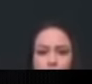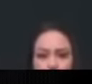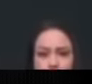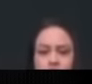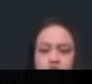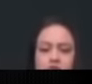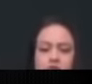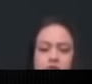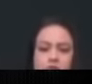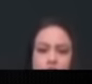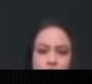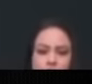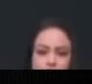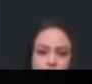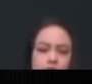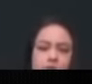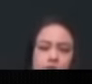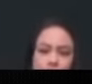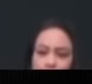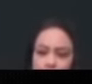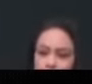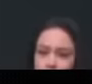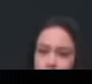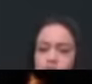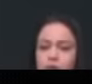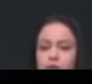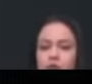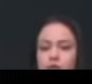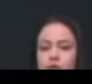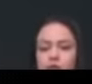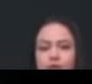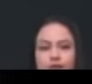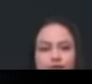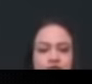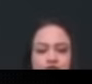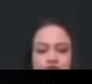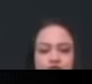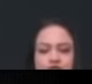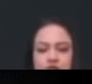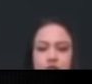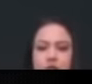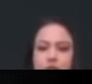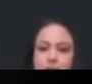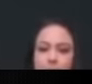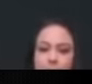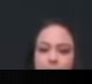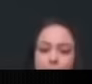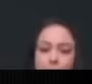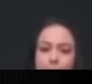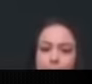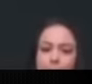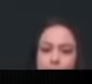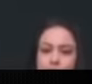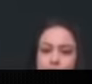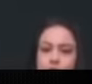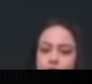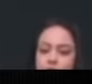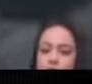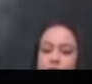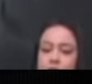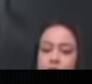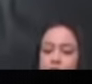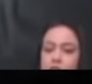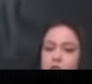não tem. E esta é a razão porque fica desproporcional à luz do sistema jurídico se